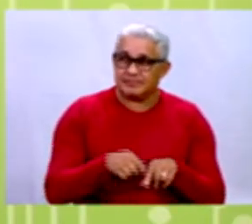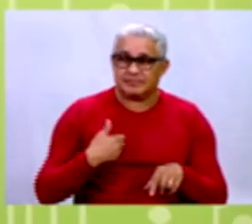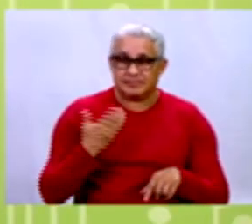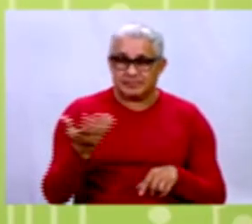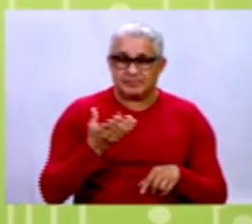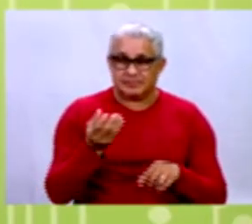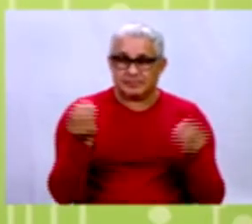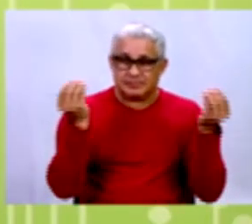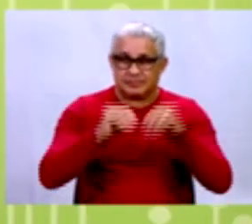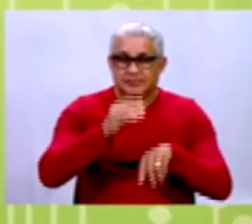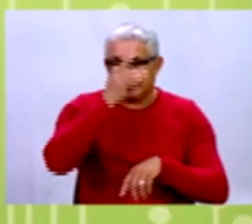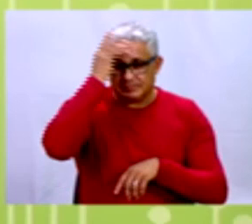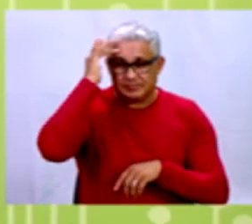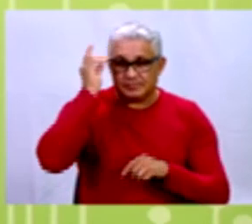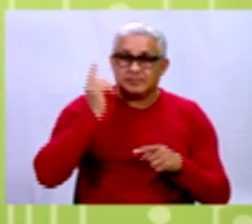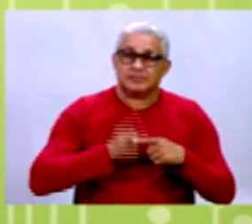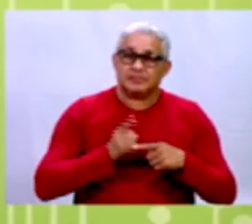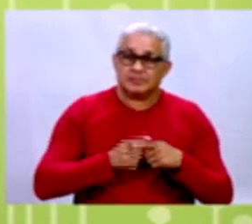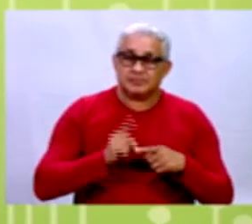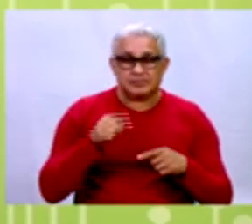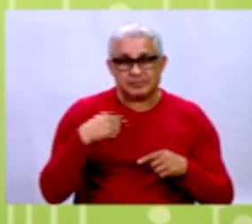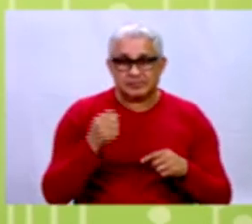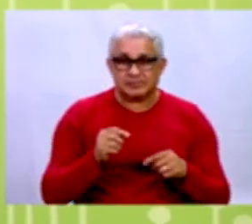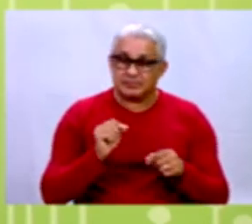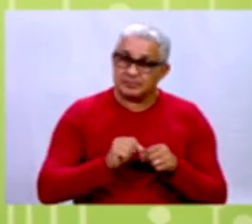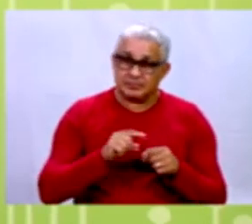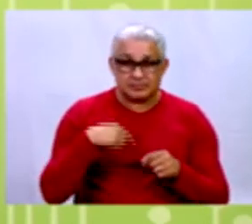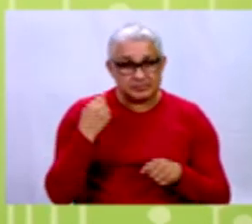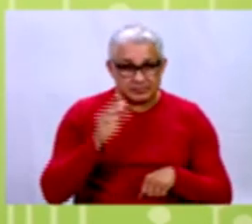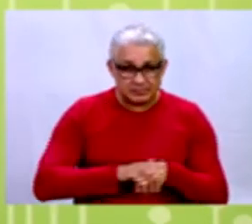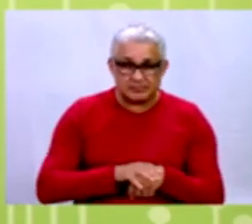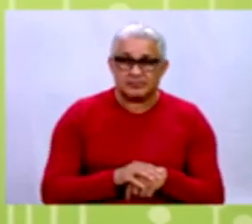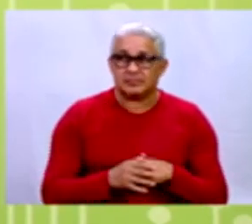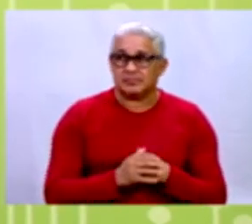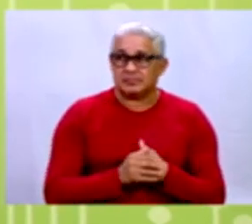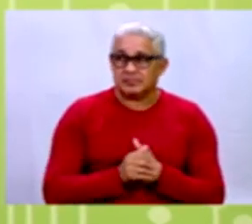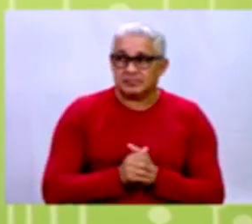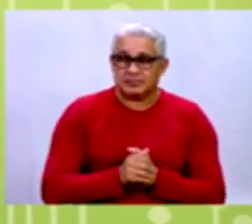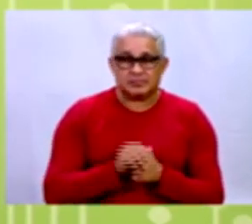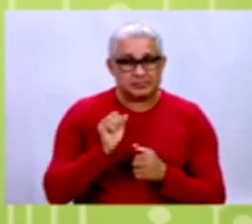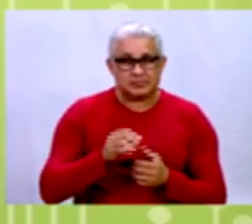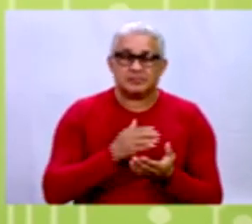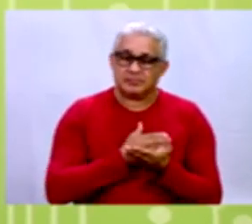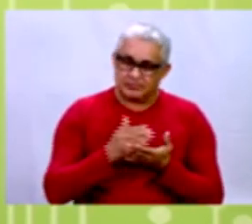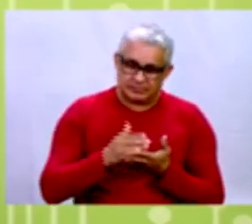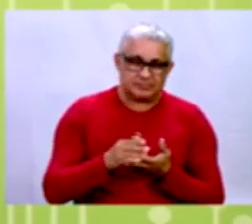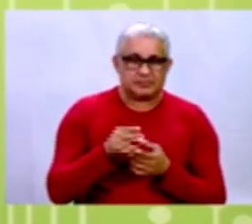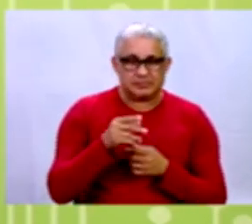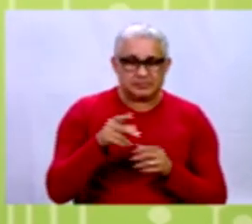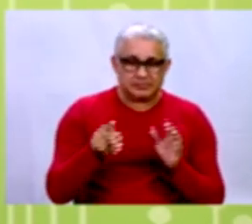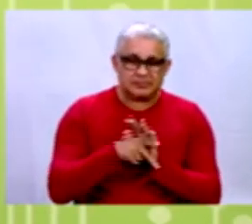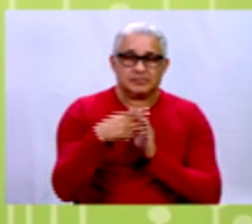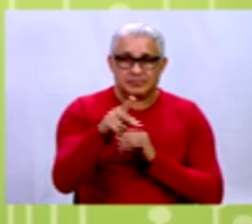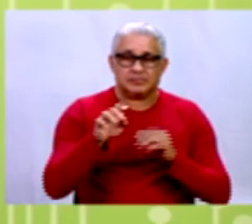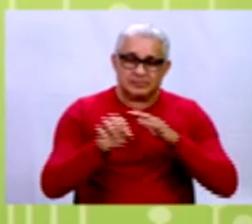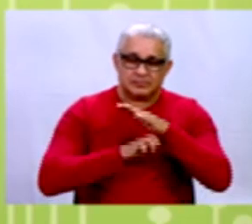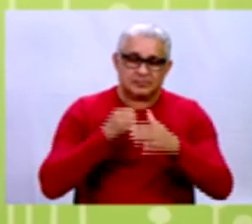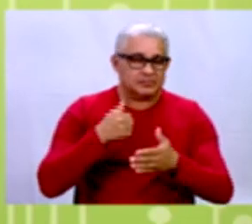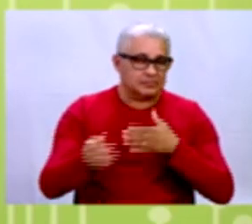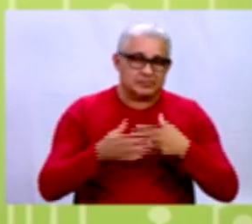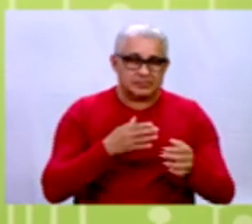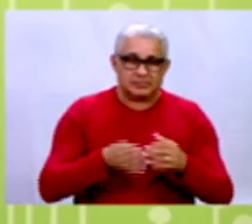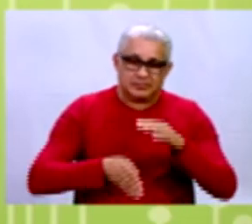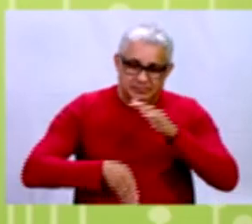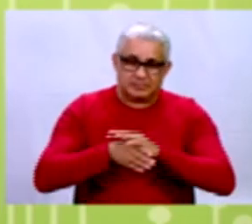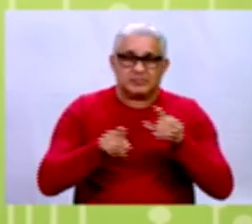o pessoal, porque é uma coisa que a gente vai fazer pra gente, tá? Se você começar a fazer isso para você, qualquer empresa que você entrar, você vai fazer